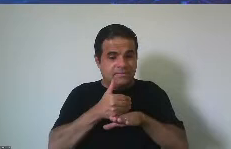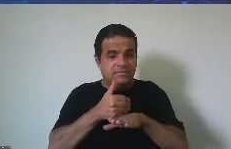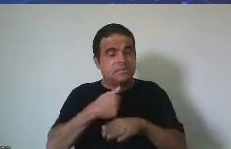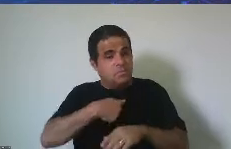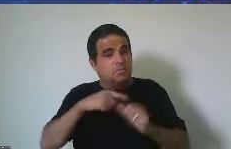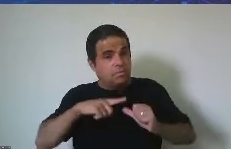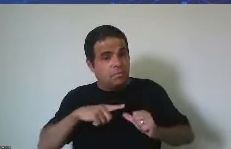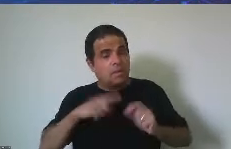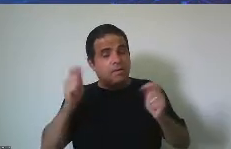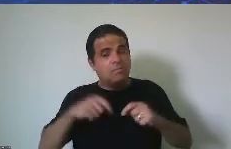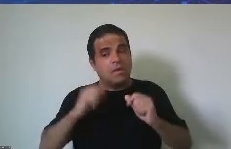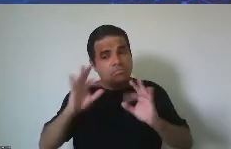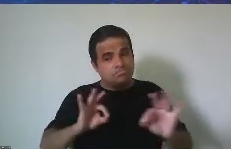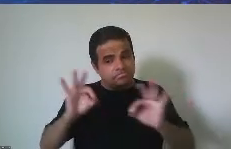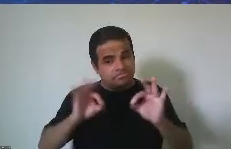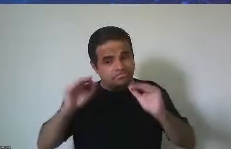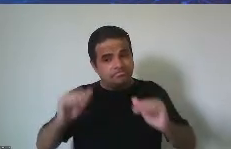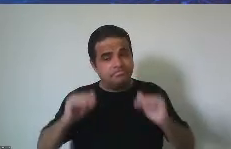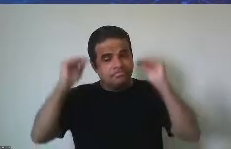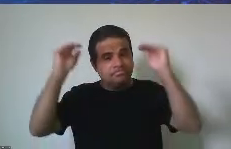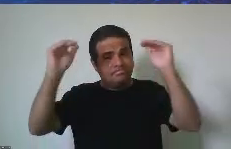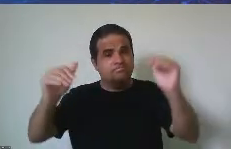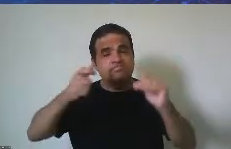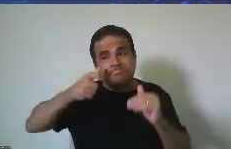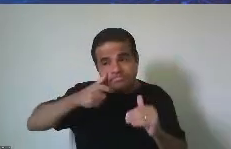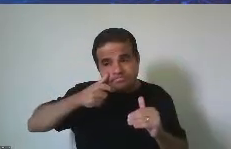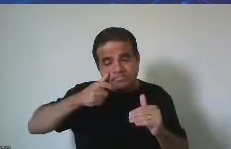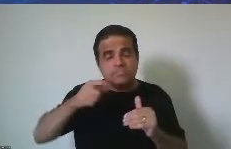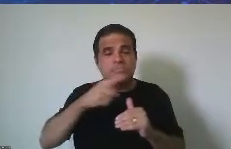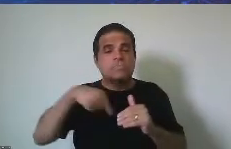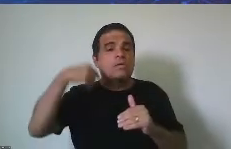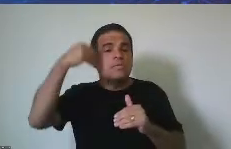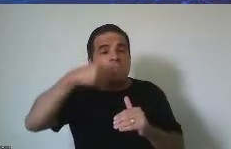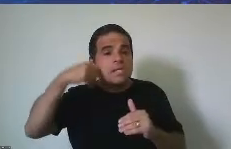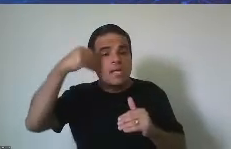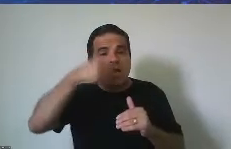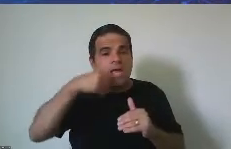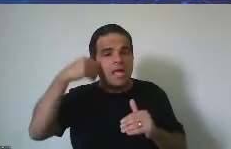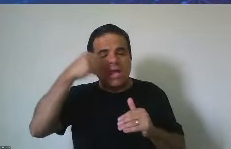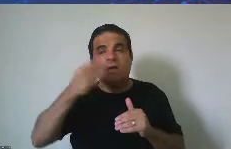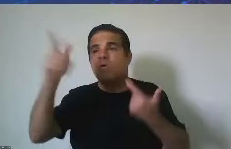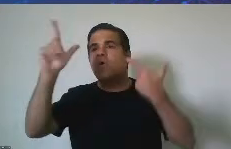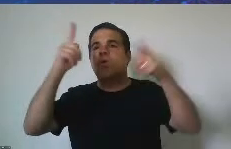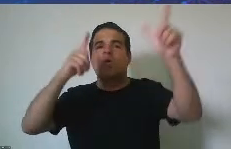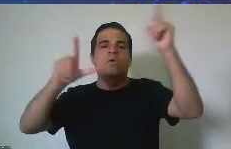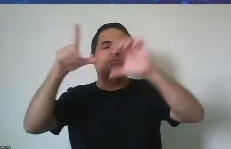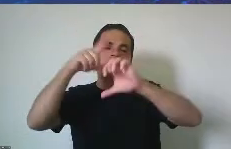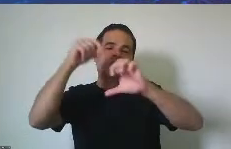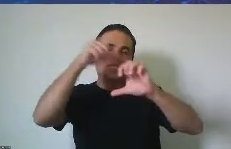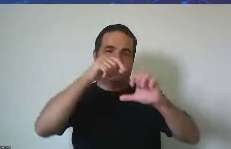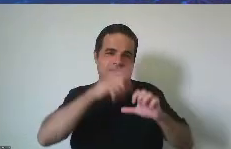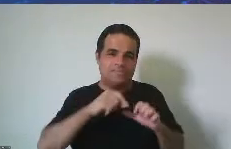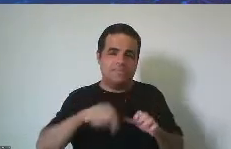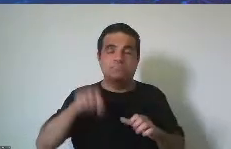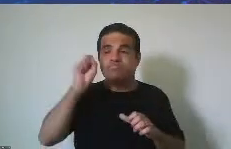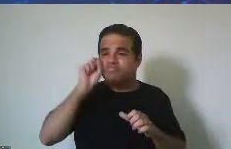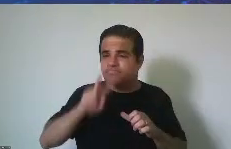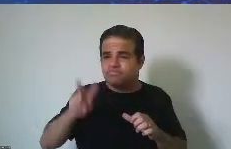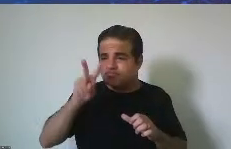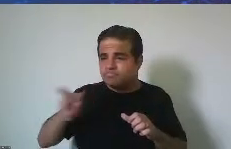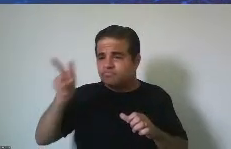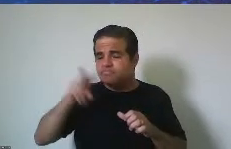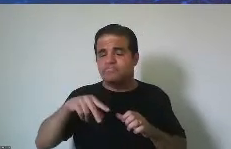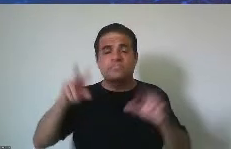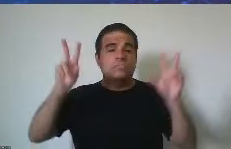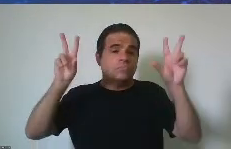que ser colchão do projeto Nossa experiência em outros Empreendimentos Nós consideramos também os